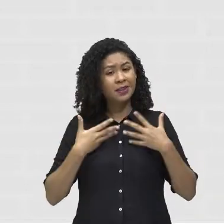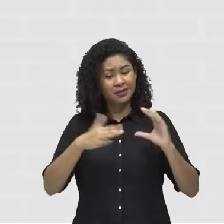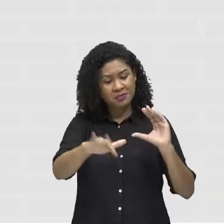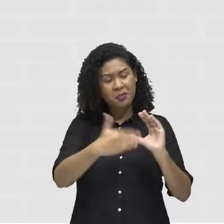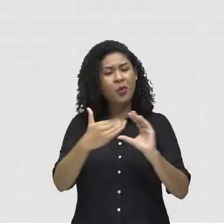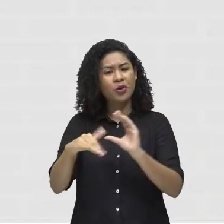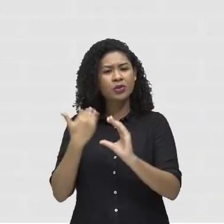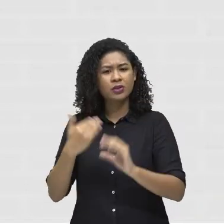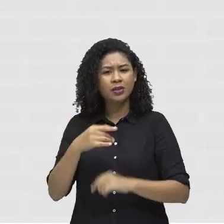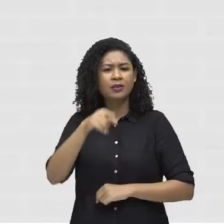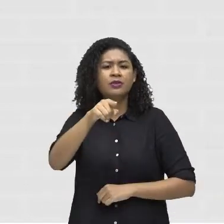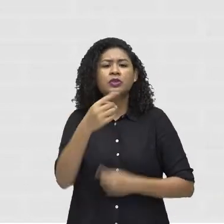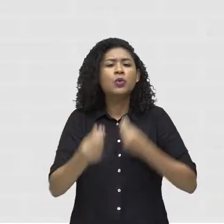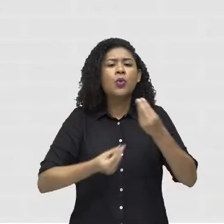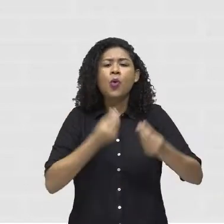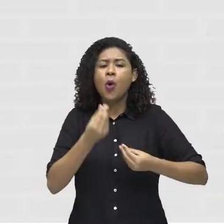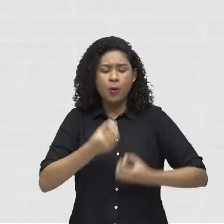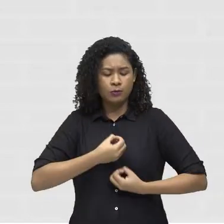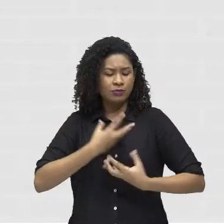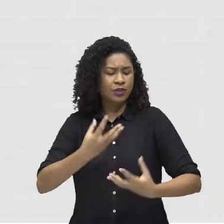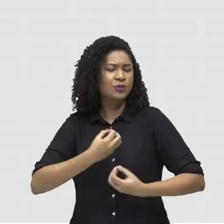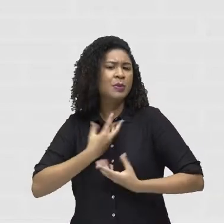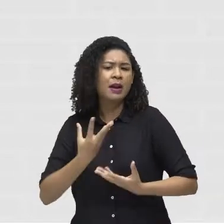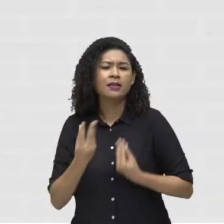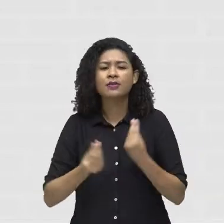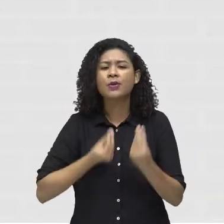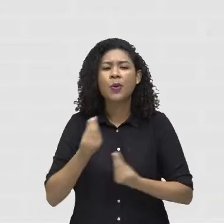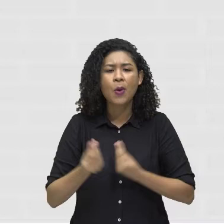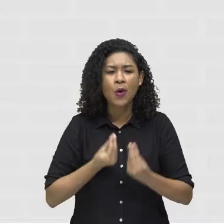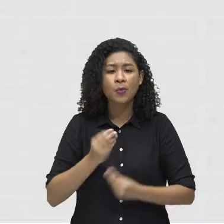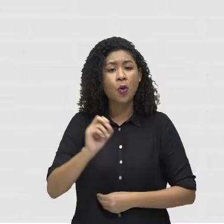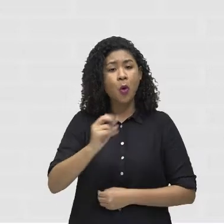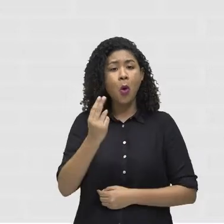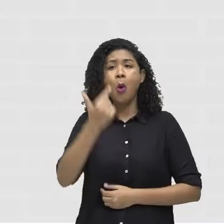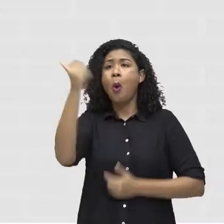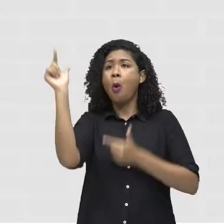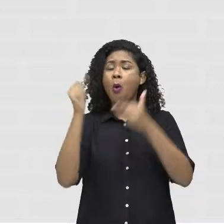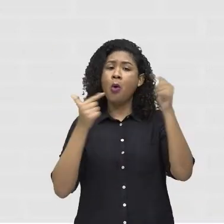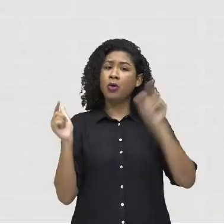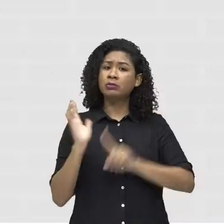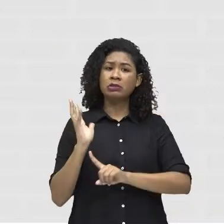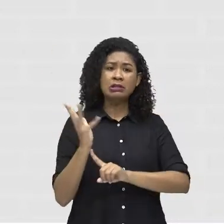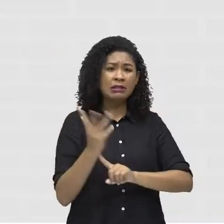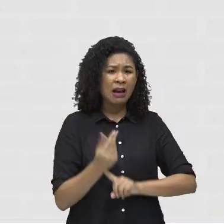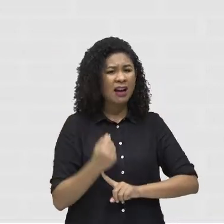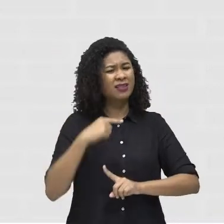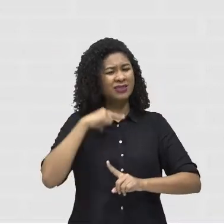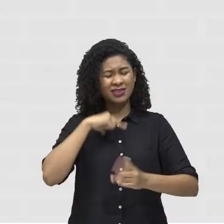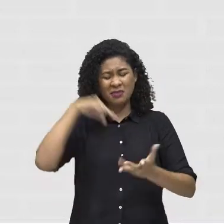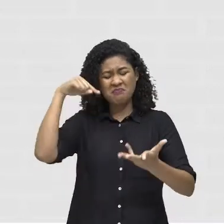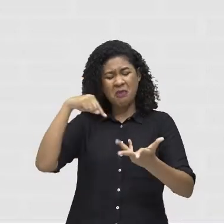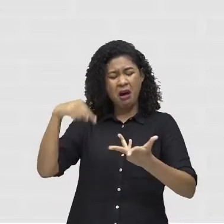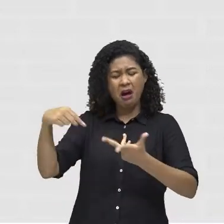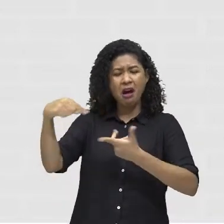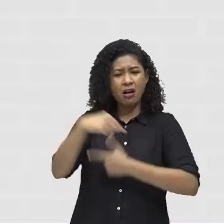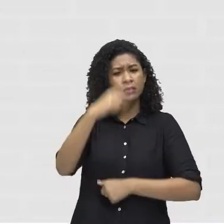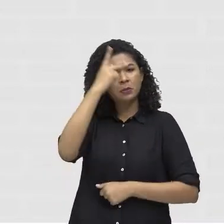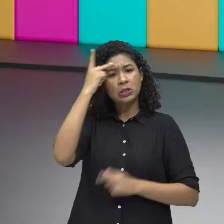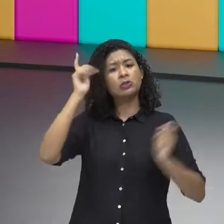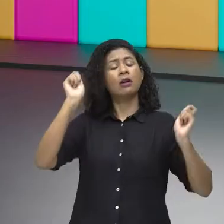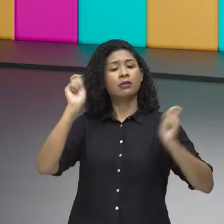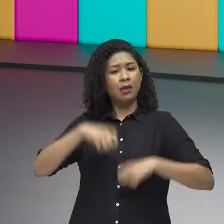você tem essa forma de se expressar. Ou às vezes outras expressões artísticas, não é, Afonso? São várias formas de que uma pessoa pode se